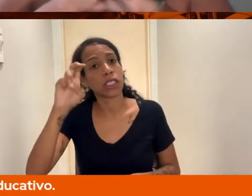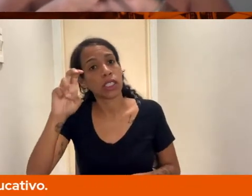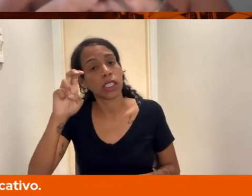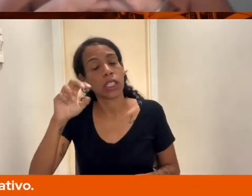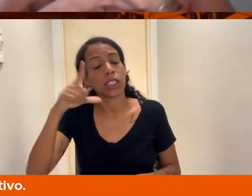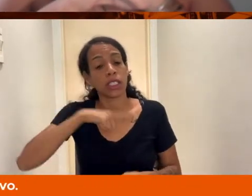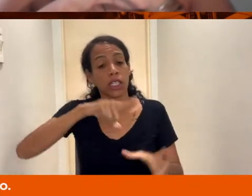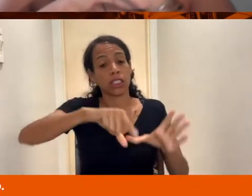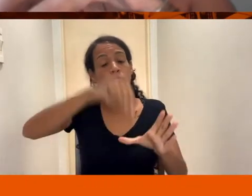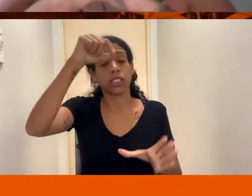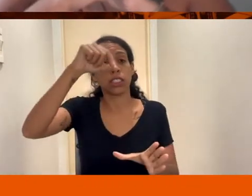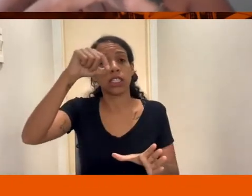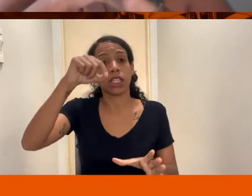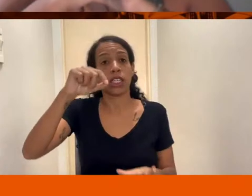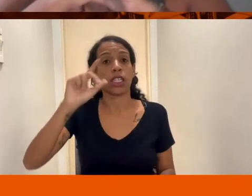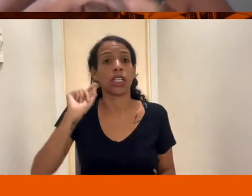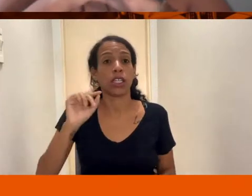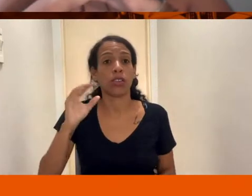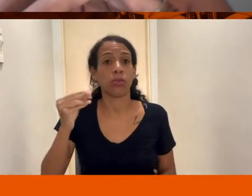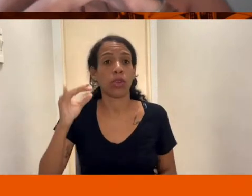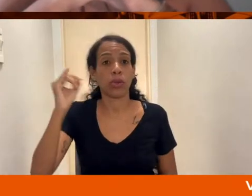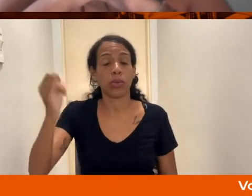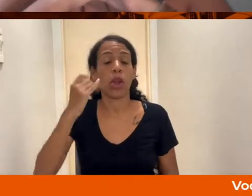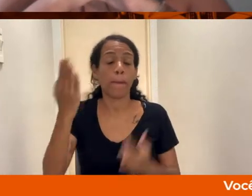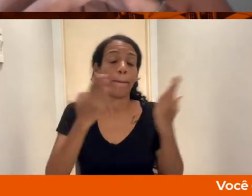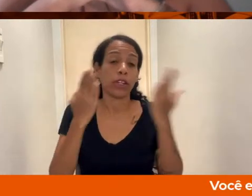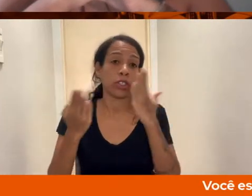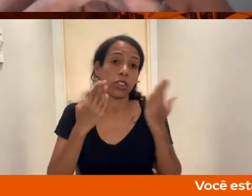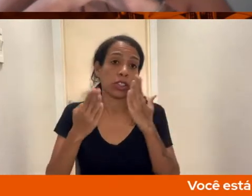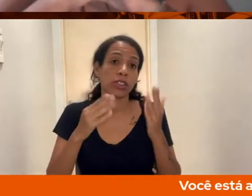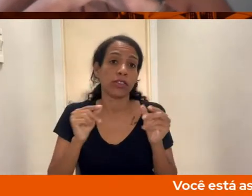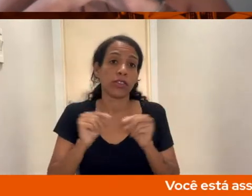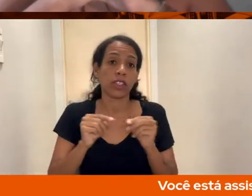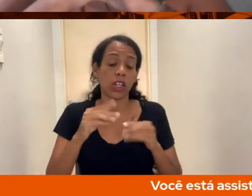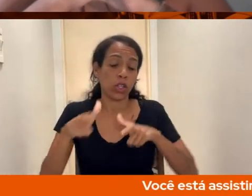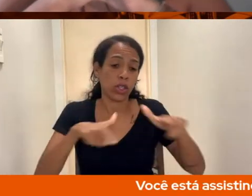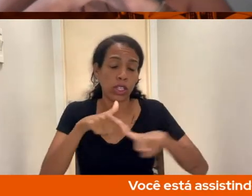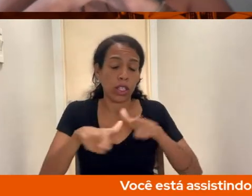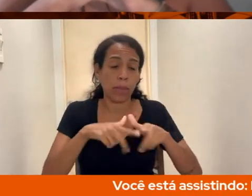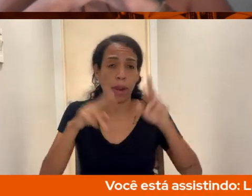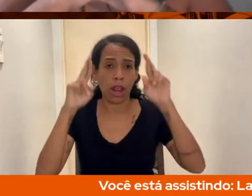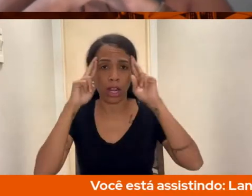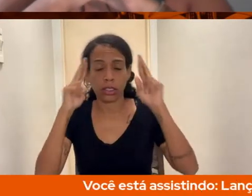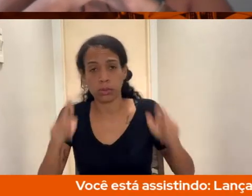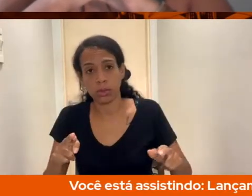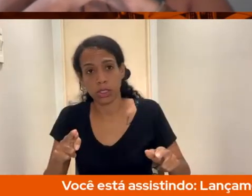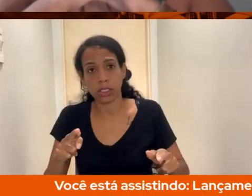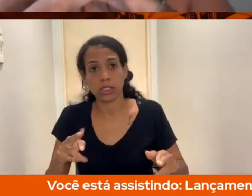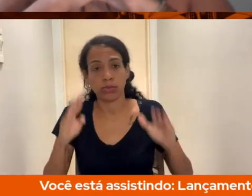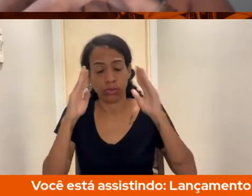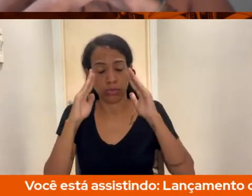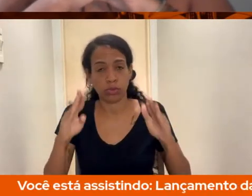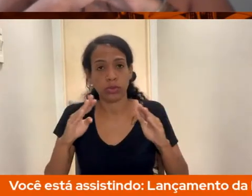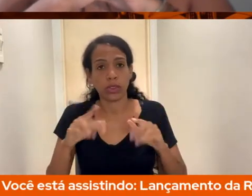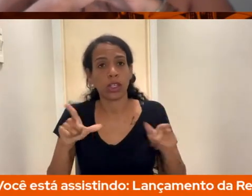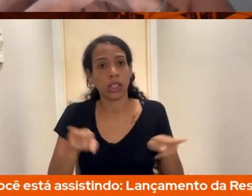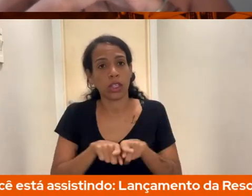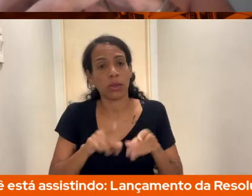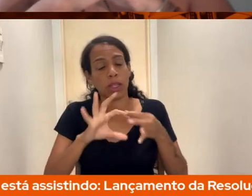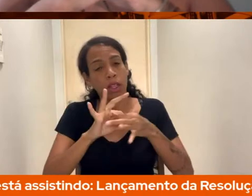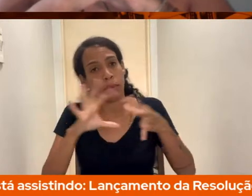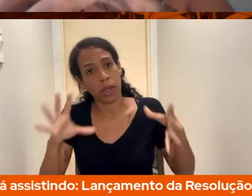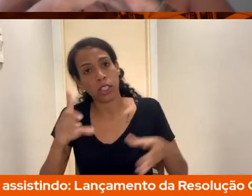seus princípios fundamentais que o psicólogo baseará seu trabalho no respeito e na promoção da liberdade,